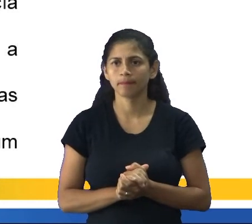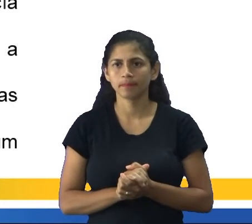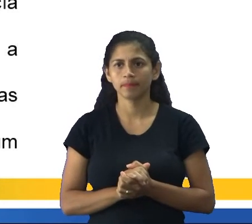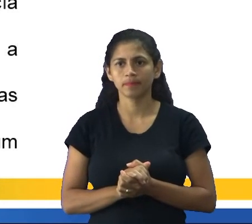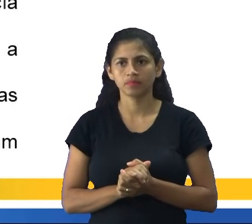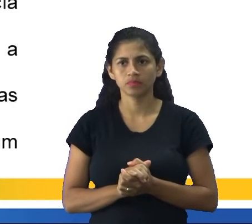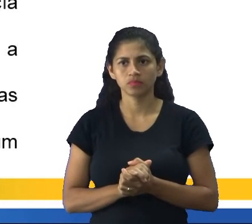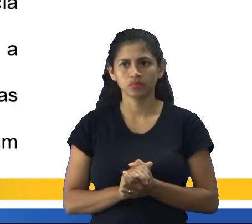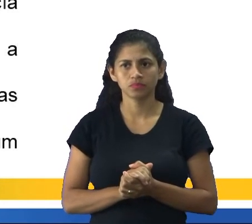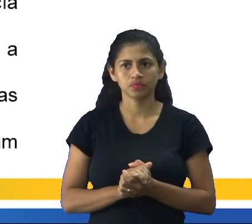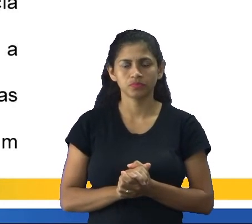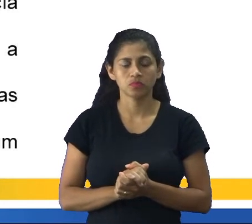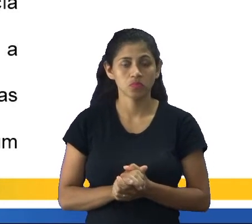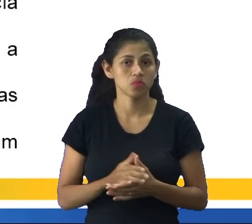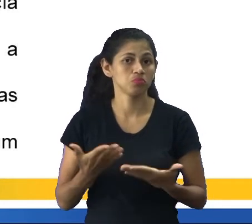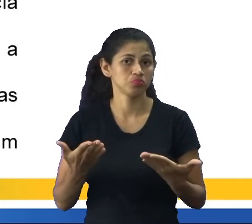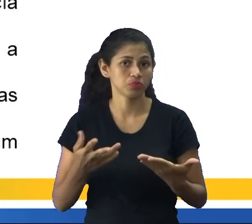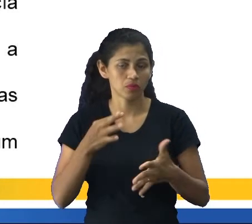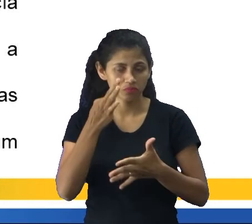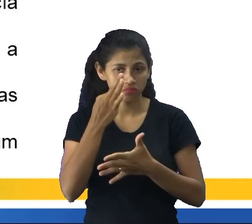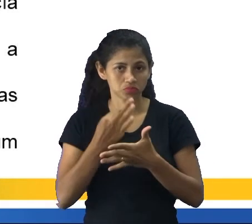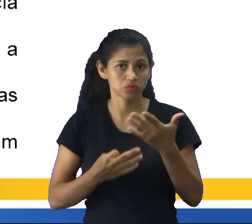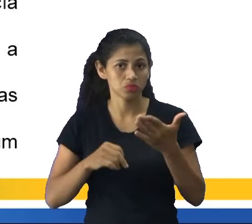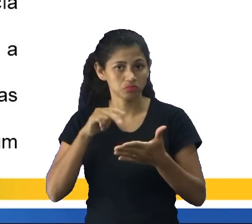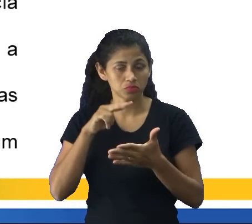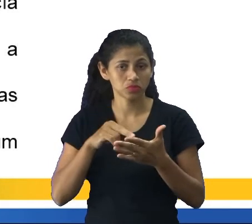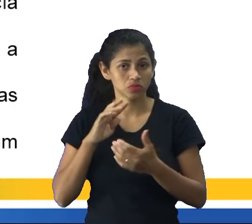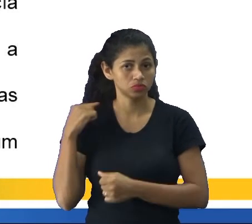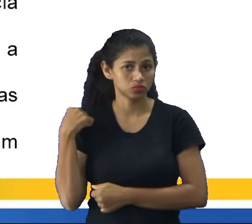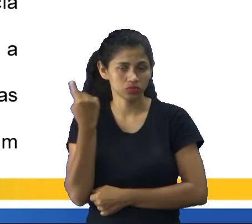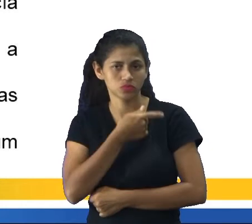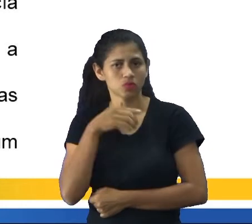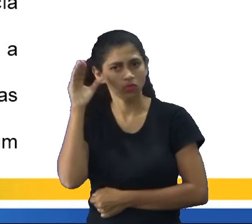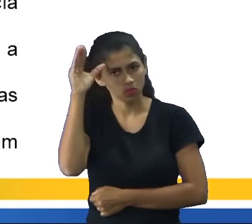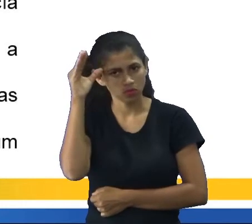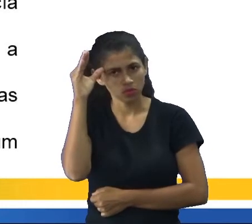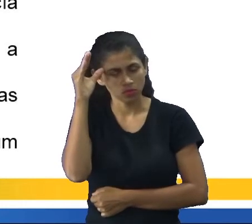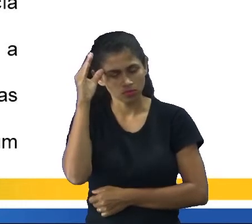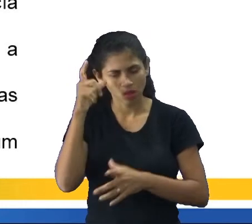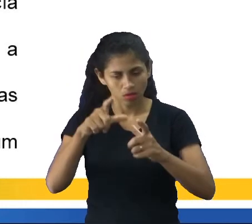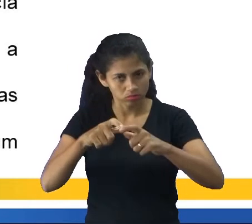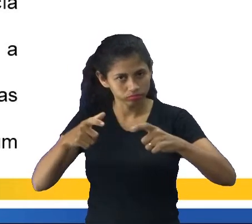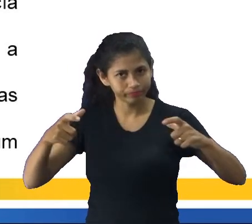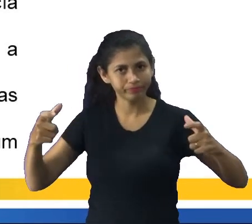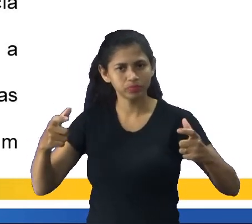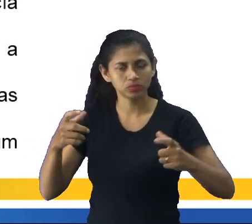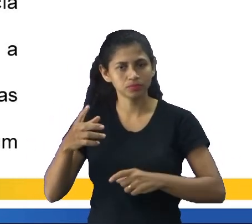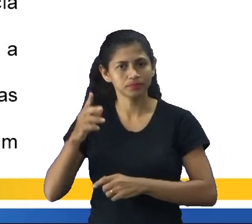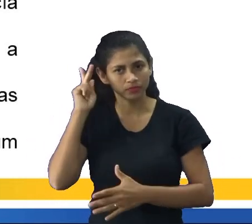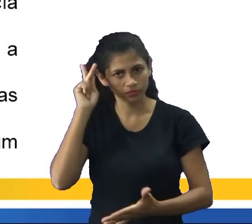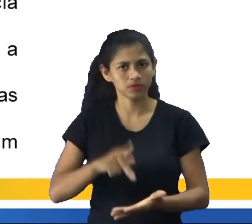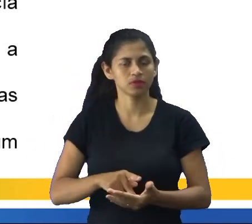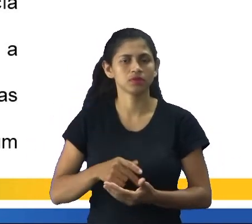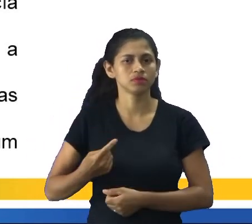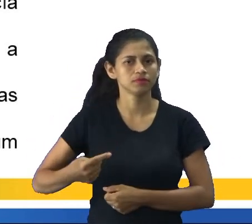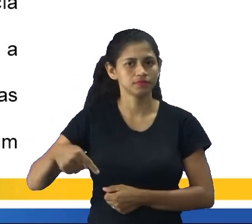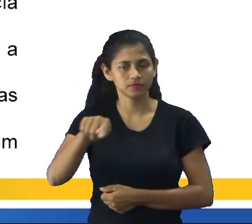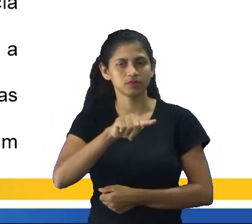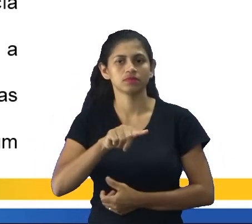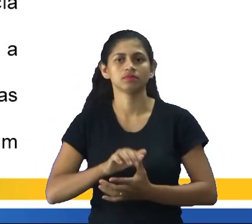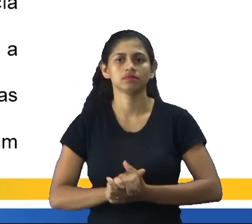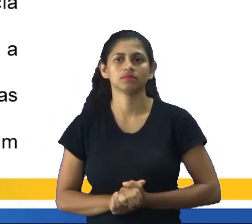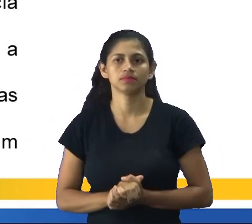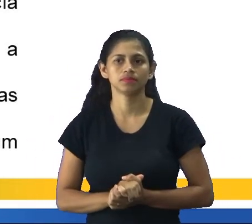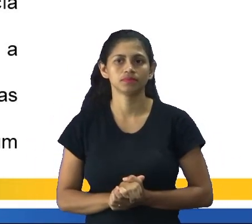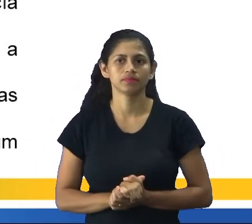sobre o texto. Então, provavelmente, a gente só vai precisar do nosso conhecimento, que eu sei que é muito vasto, porque eu acredito em vocês. Então, vamos só ver as